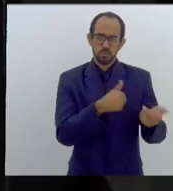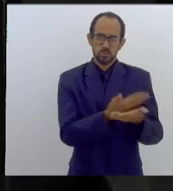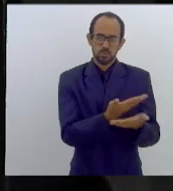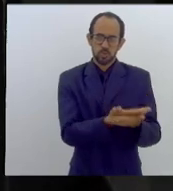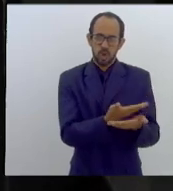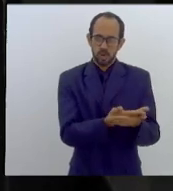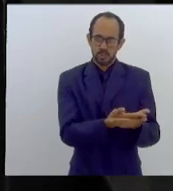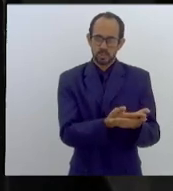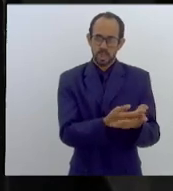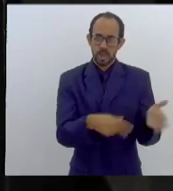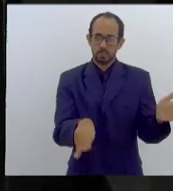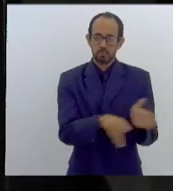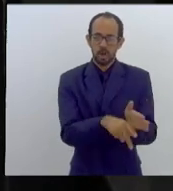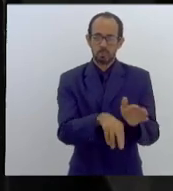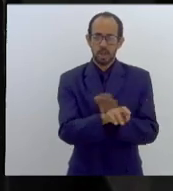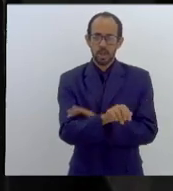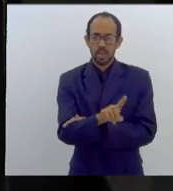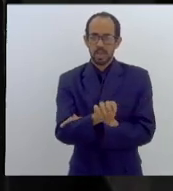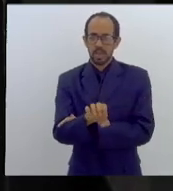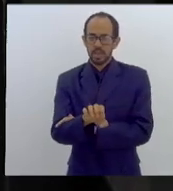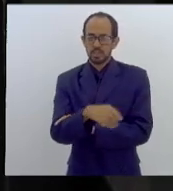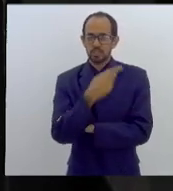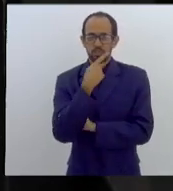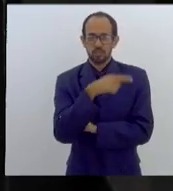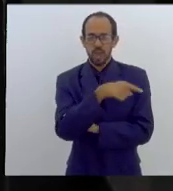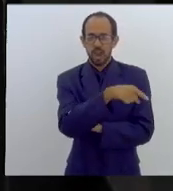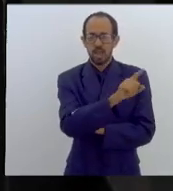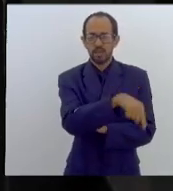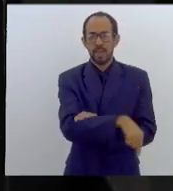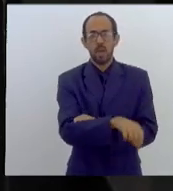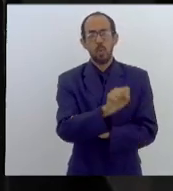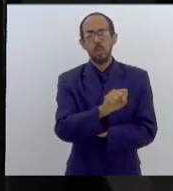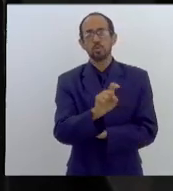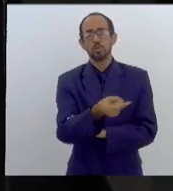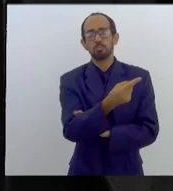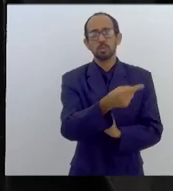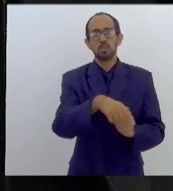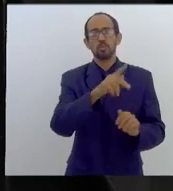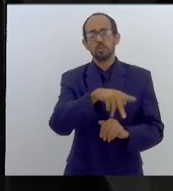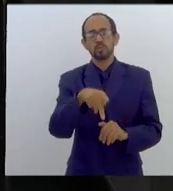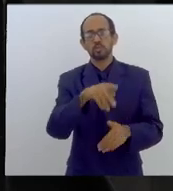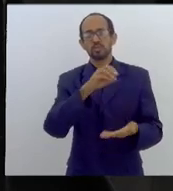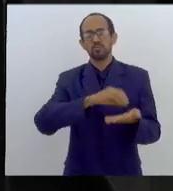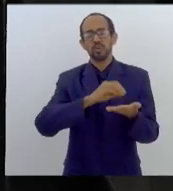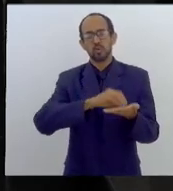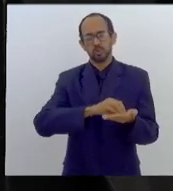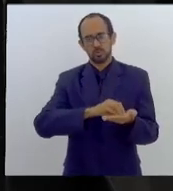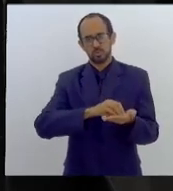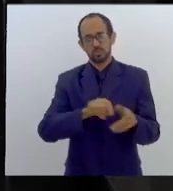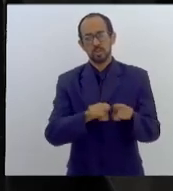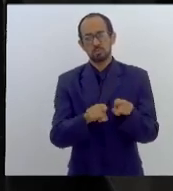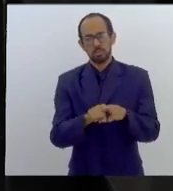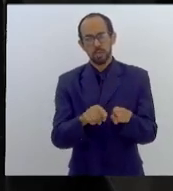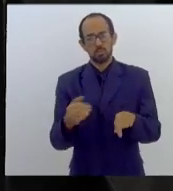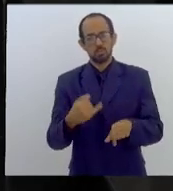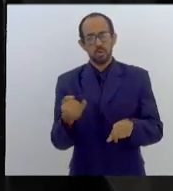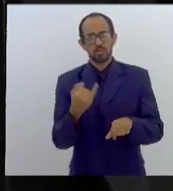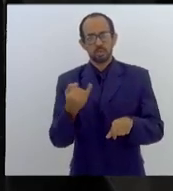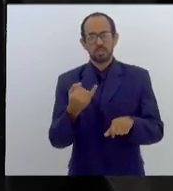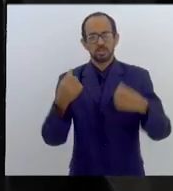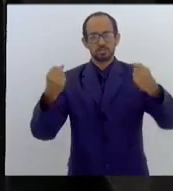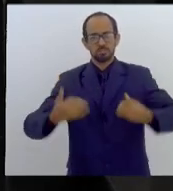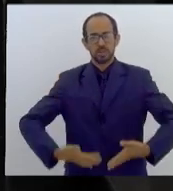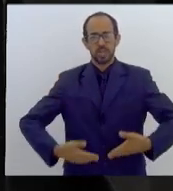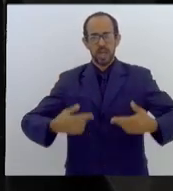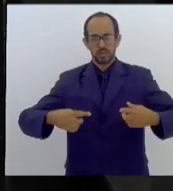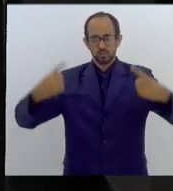essas vacâncias giram em torno de 8 mil docentes, em ordem de grandeza. É importante também falar dos desafios do campo